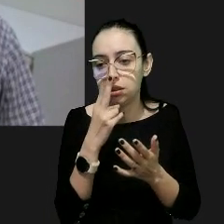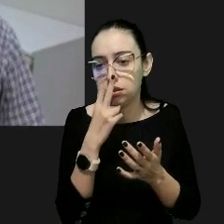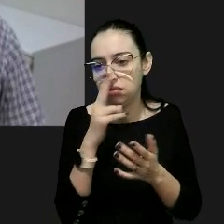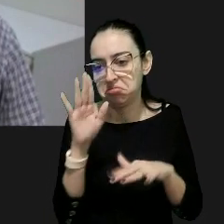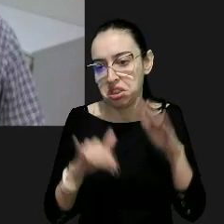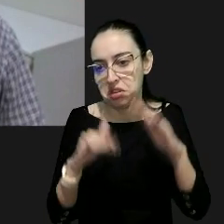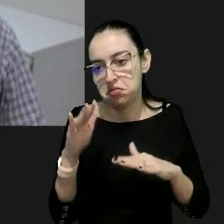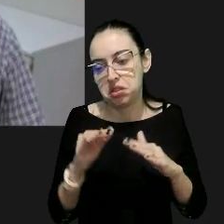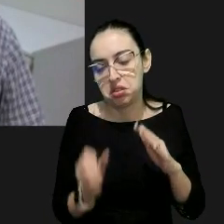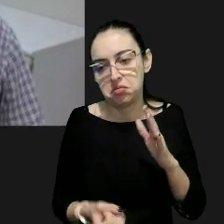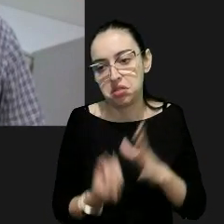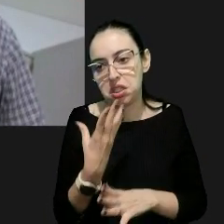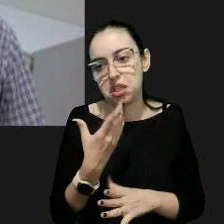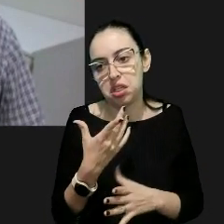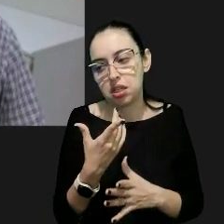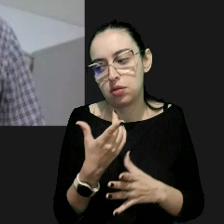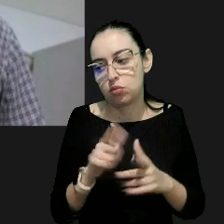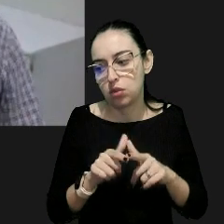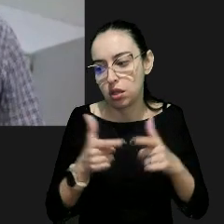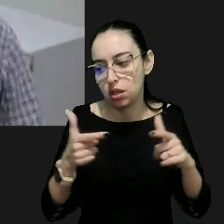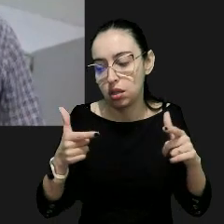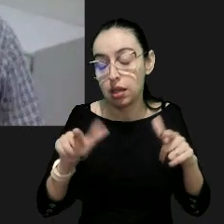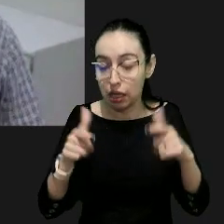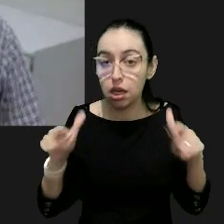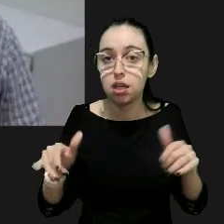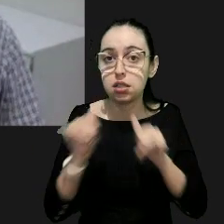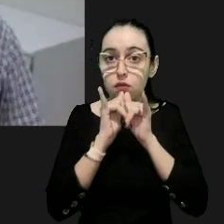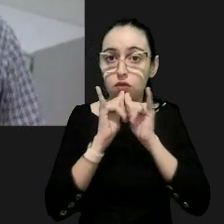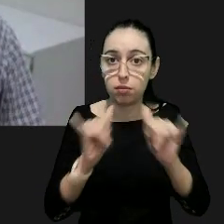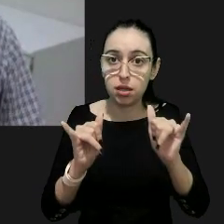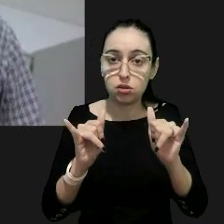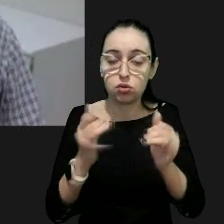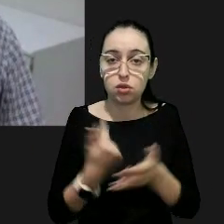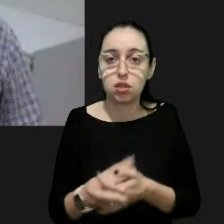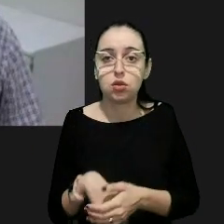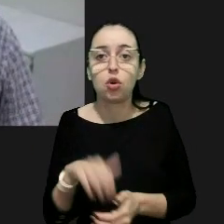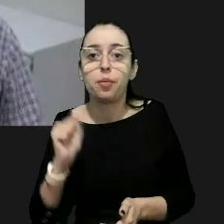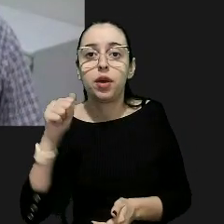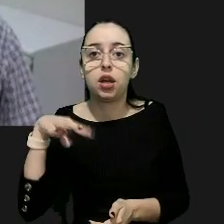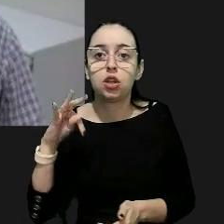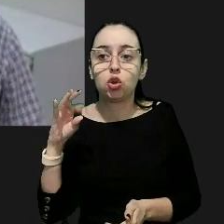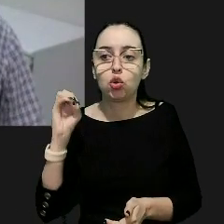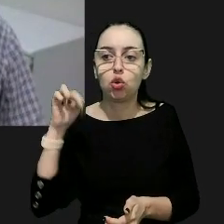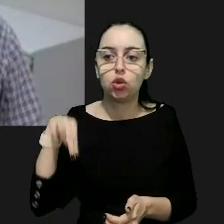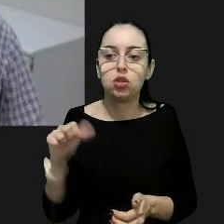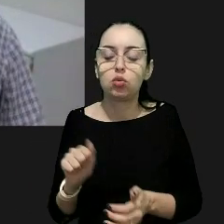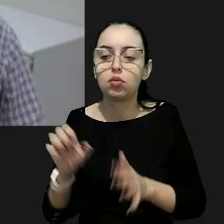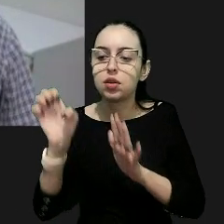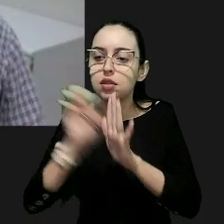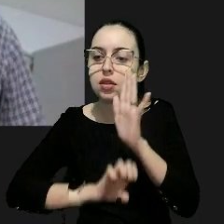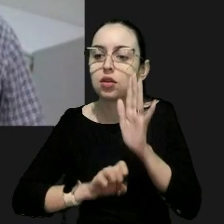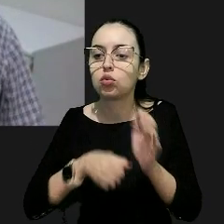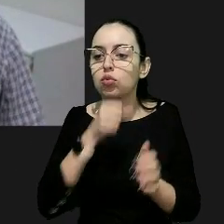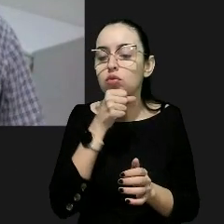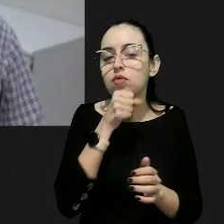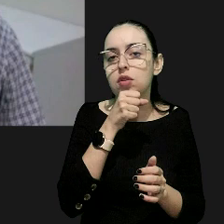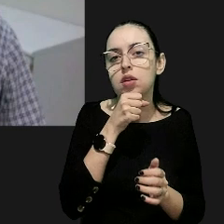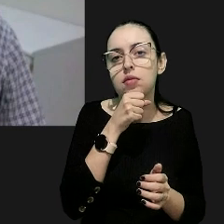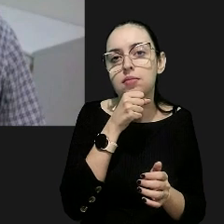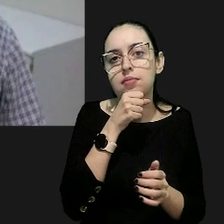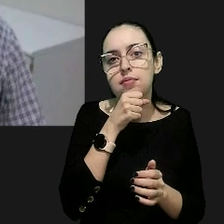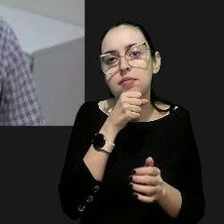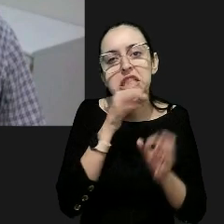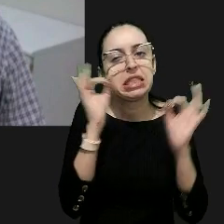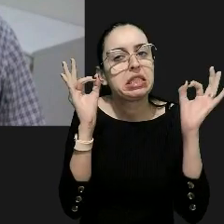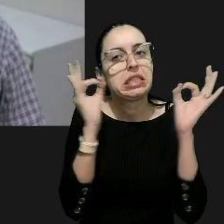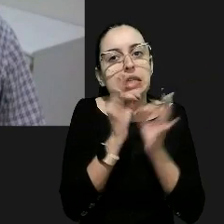A falta de. Eu acho, às vezes, até que existe um certo excesso de informação. É como o Antônio Carlos falou, o Estatuto